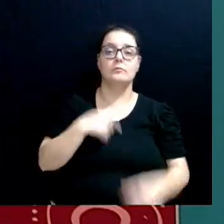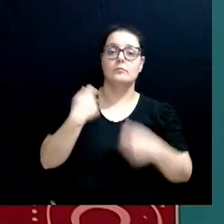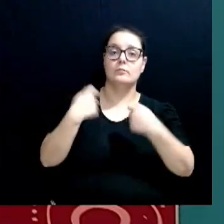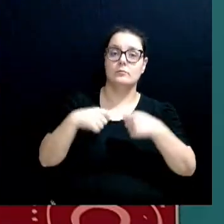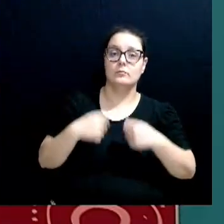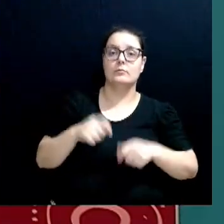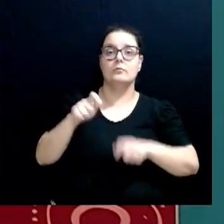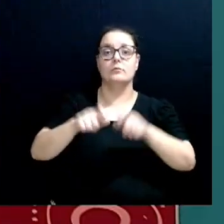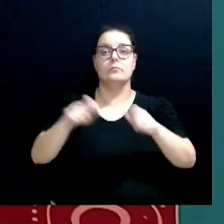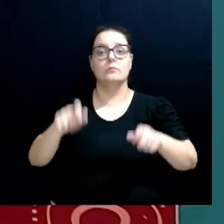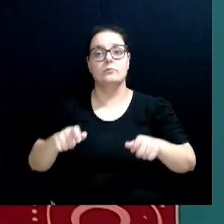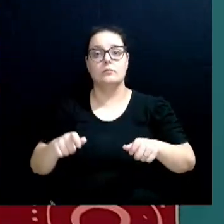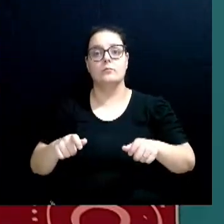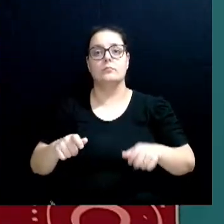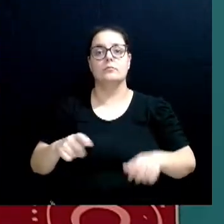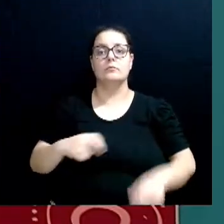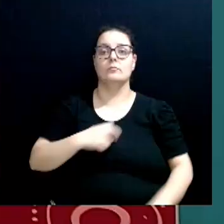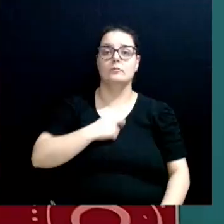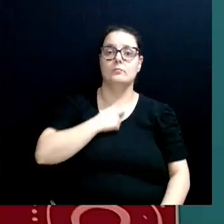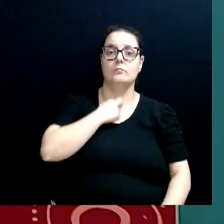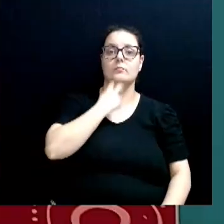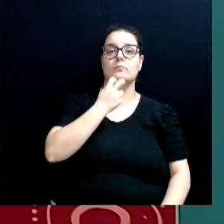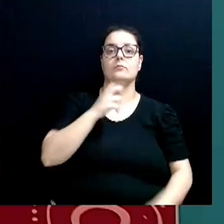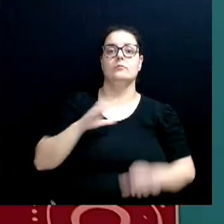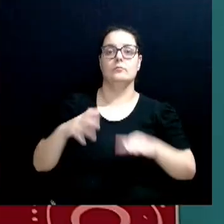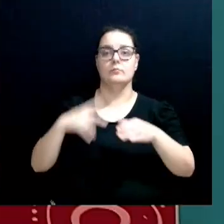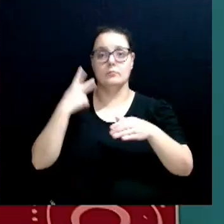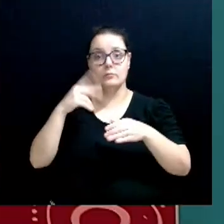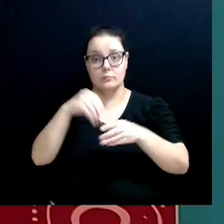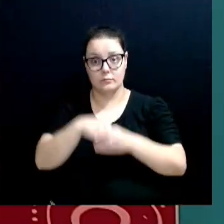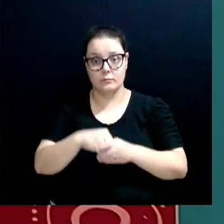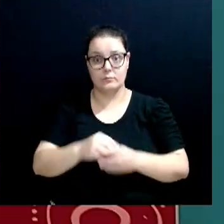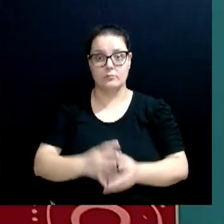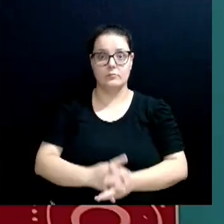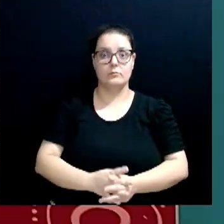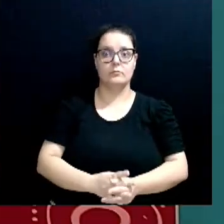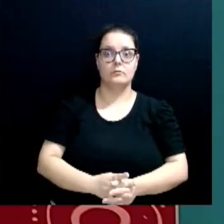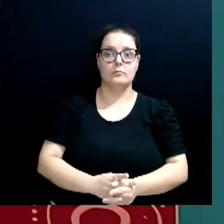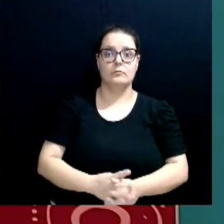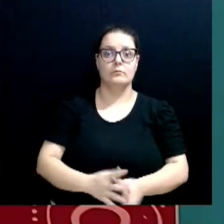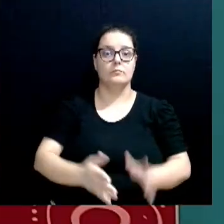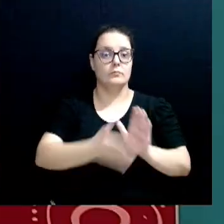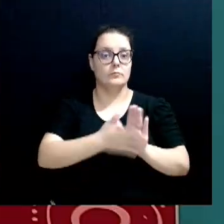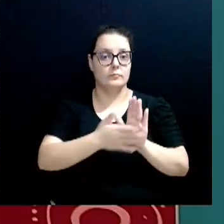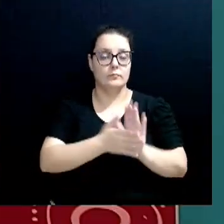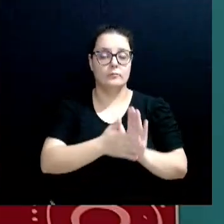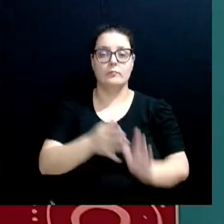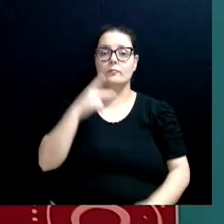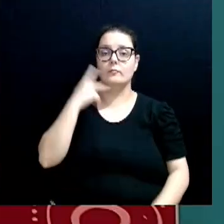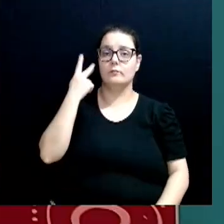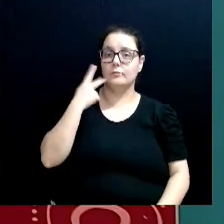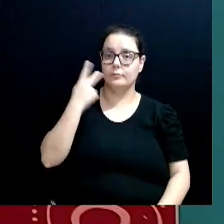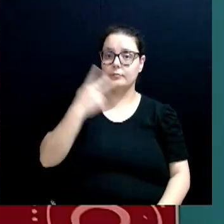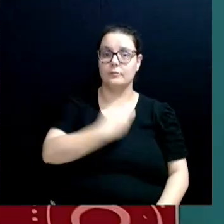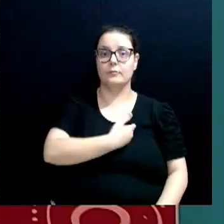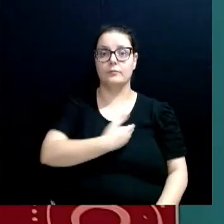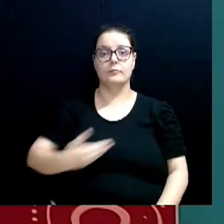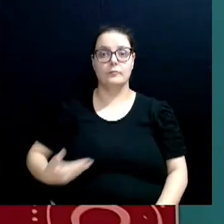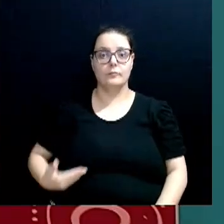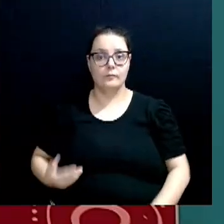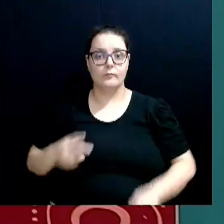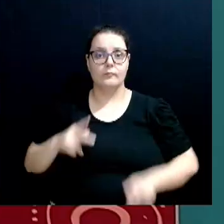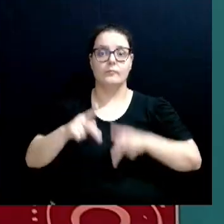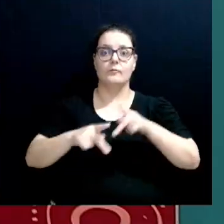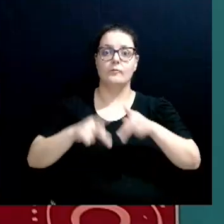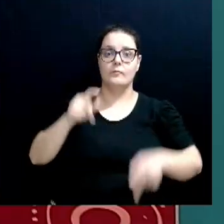tivessem voz no parlamento e que propusesse políticas públicas para o povo negro. Então,